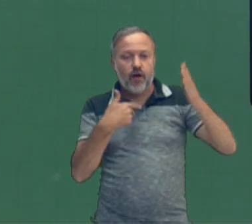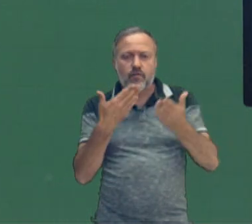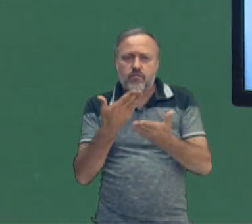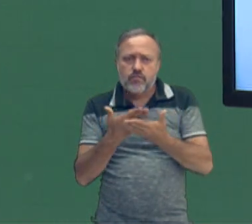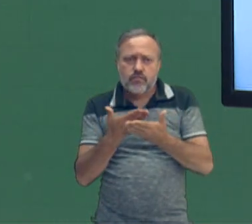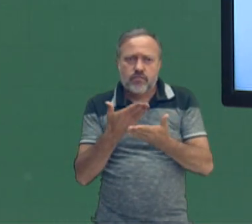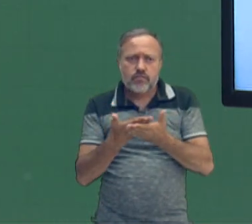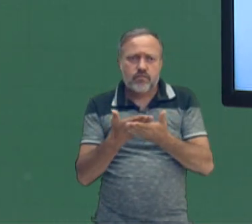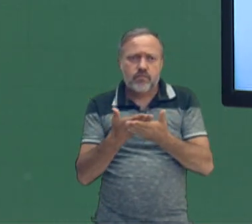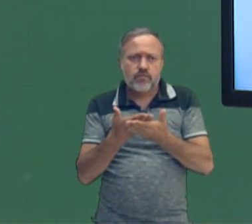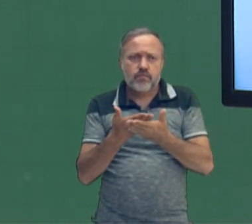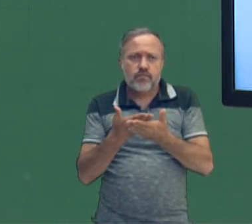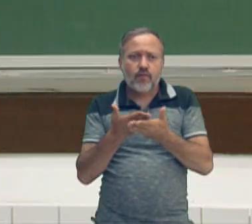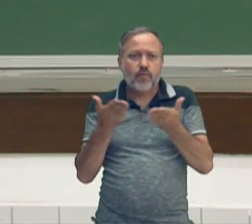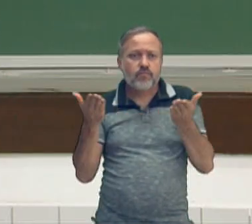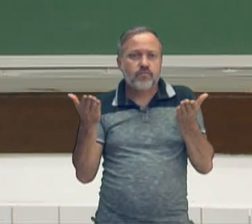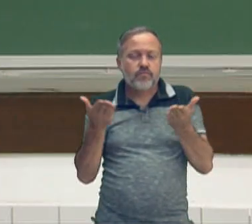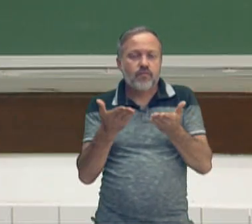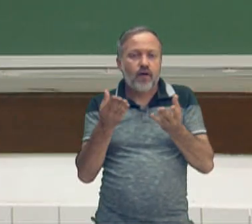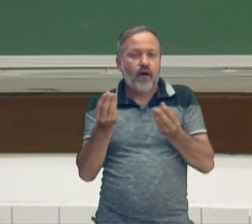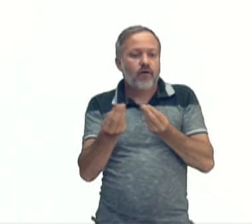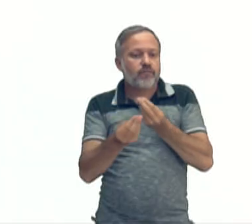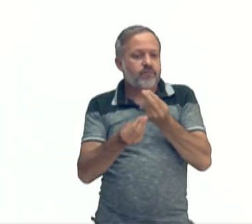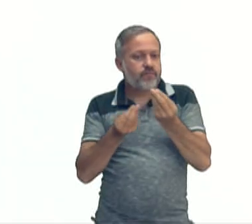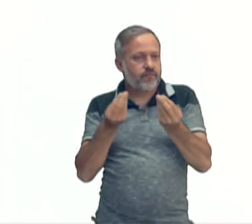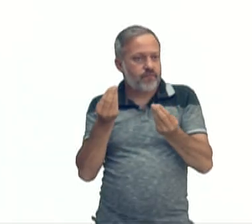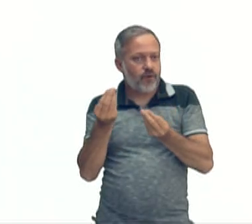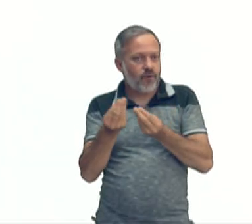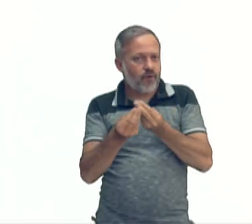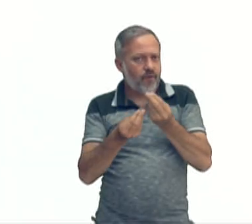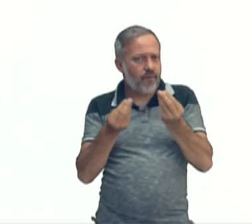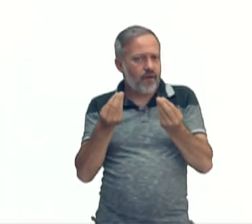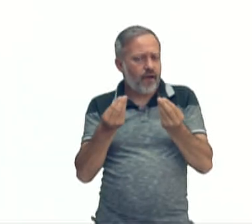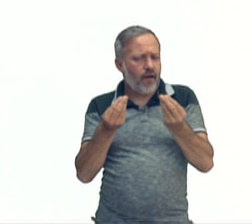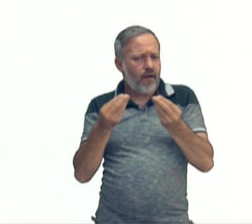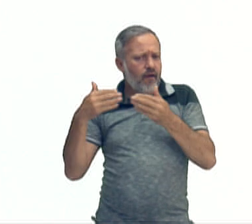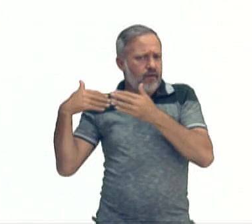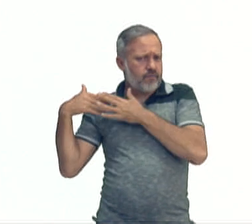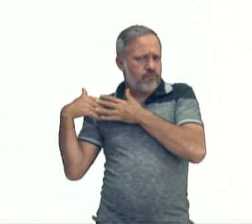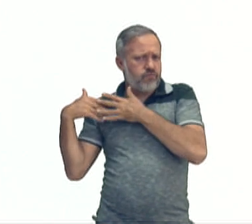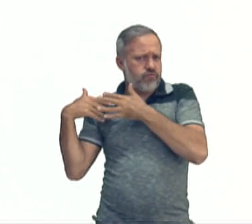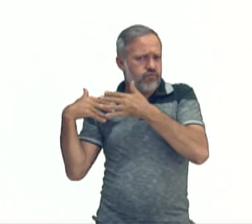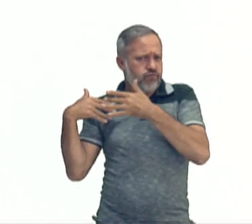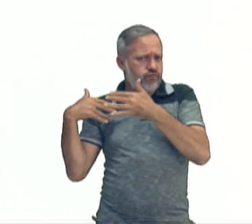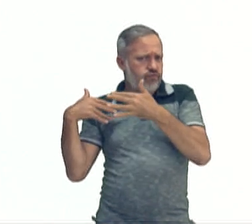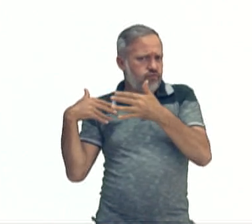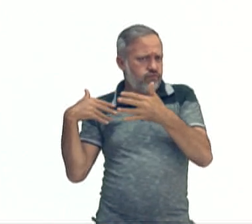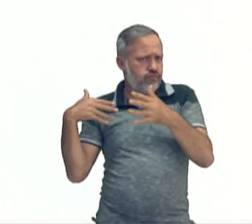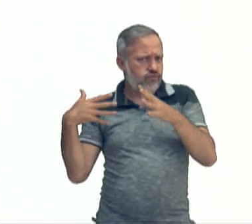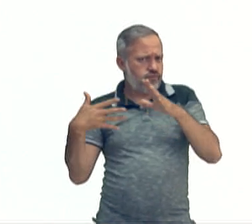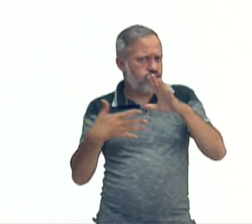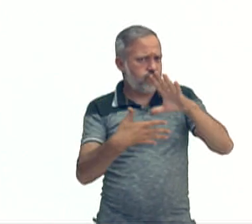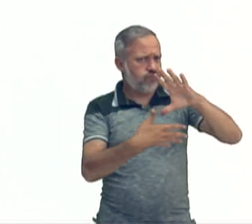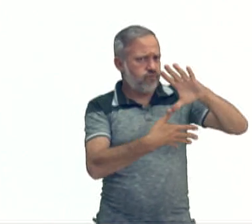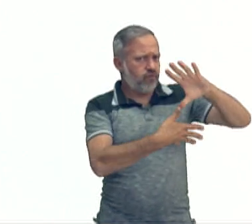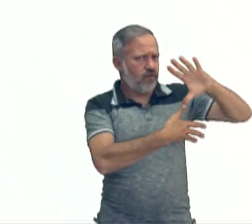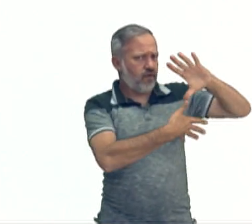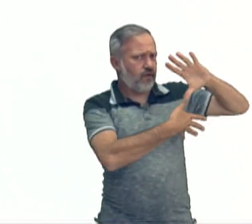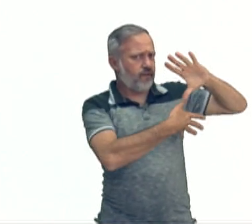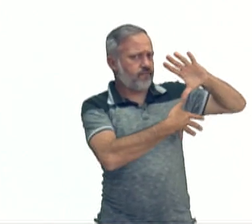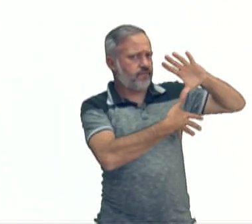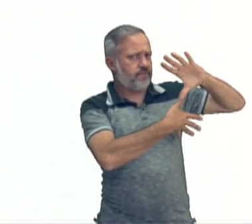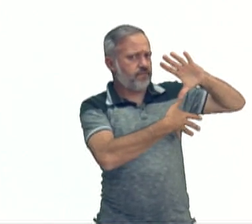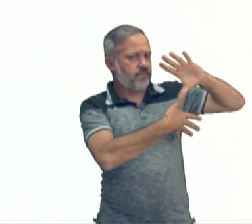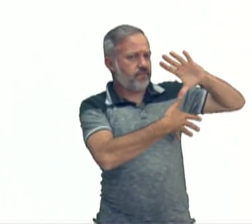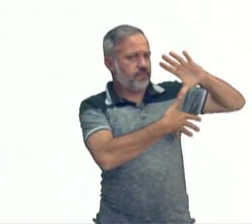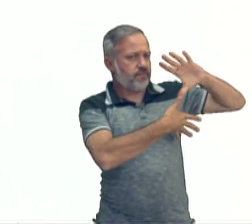nesse sentido, na aula de hoje nós vamos ver aí a formação histórica do espaço territorial da América, lembrando que o espaço é